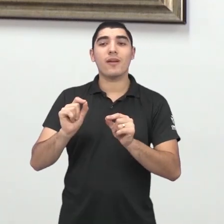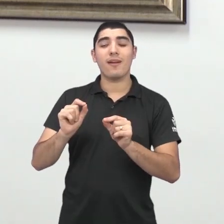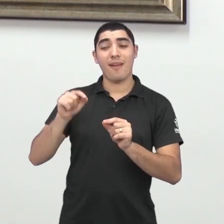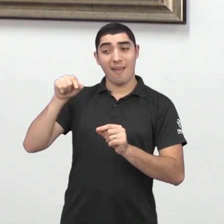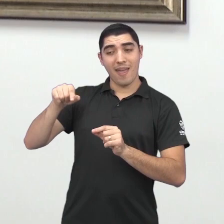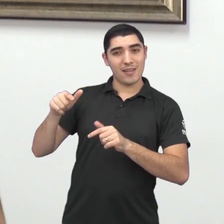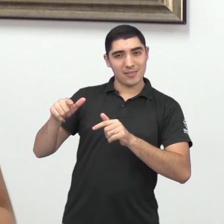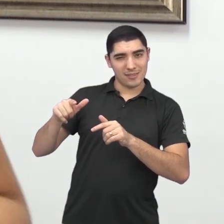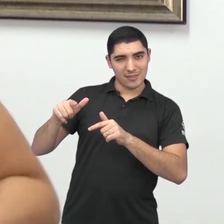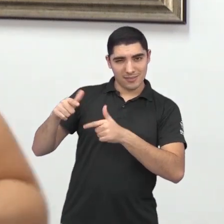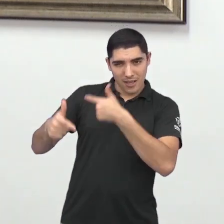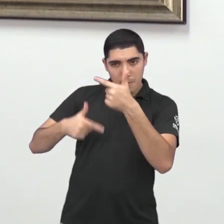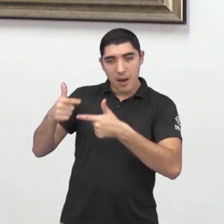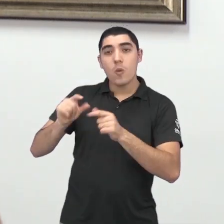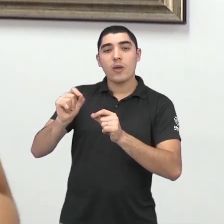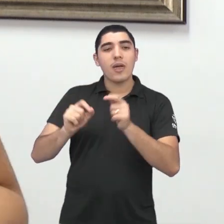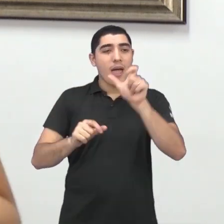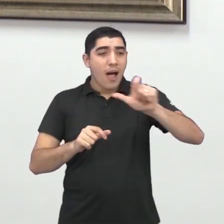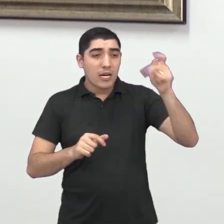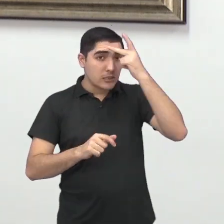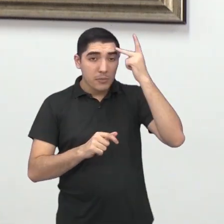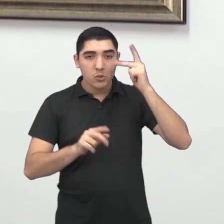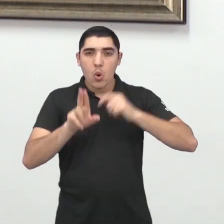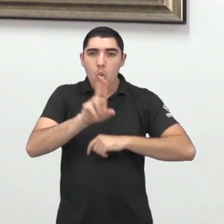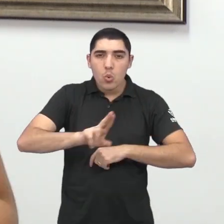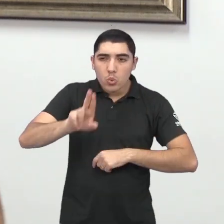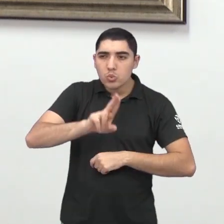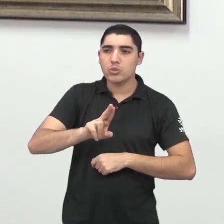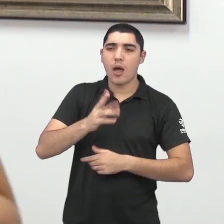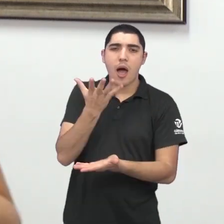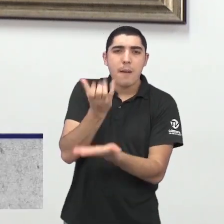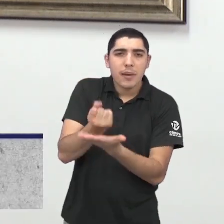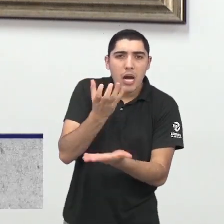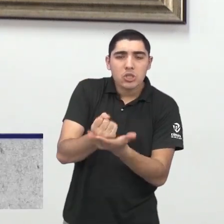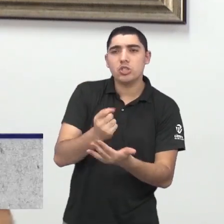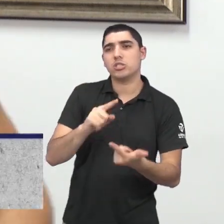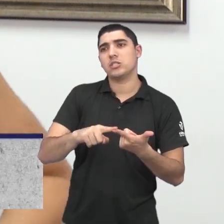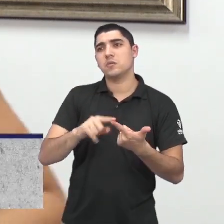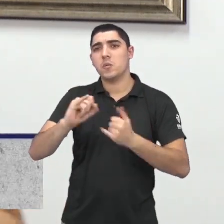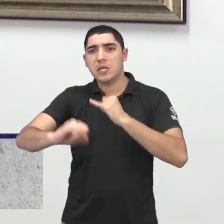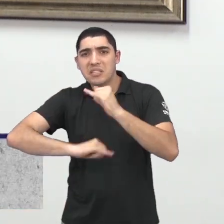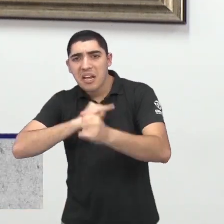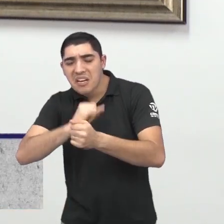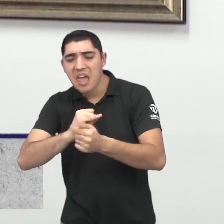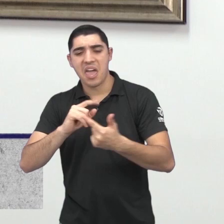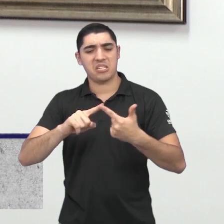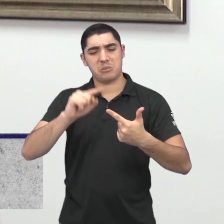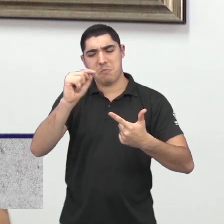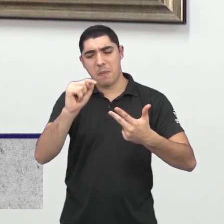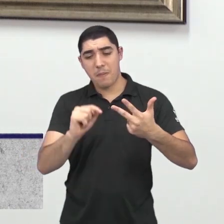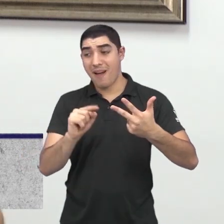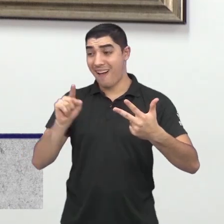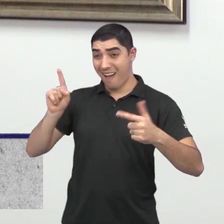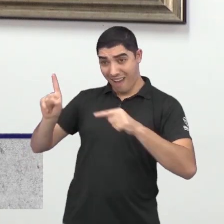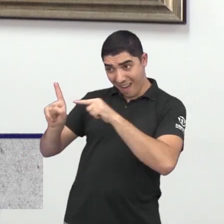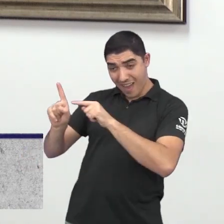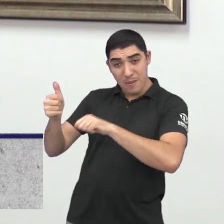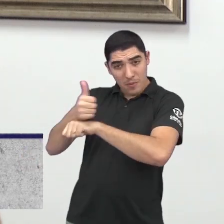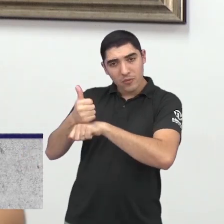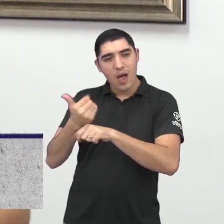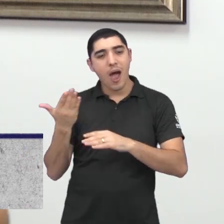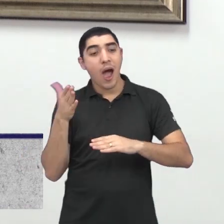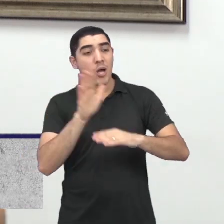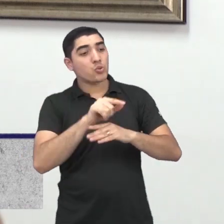tornar mais simples, né, a navegação dos usuários em apps, na internet, já que hoje a gente está